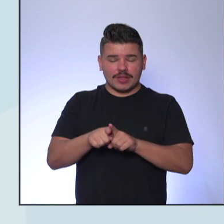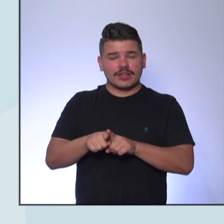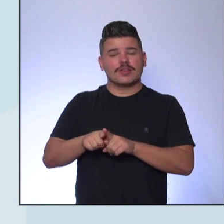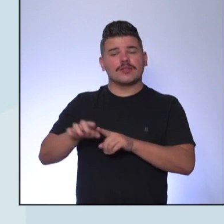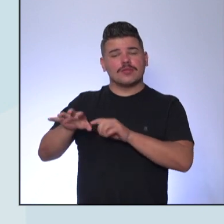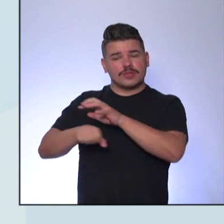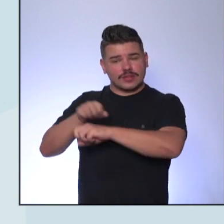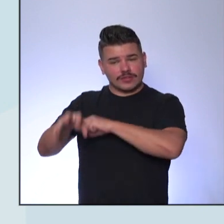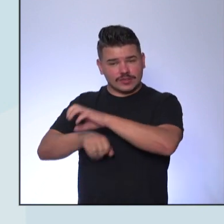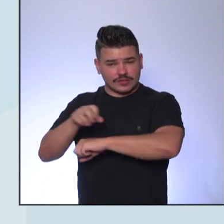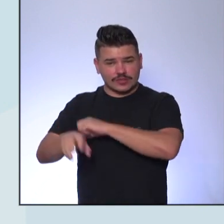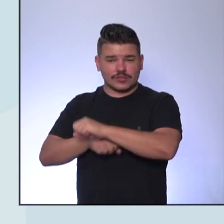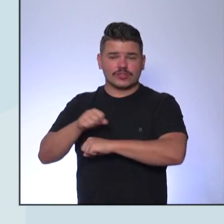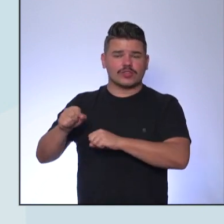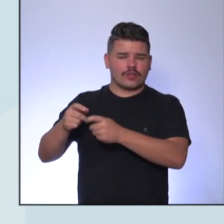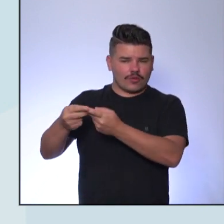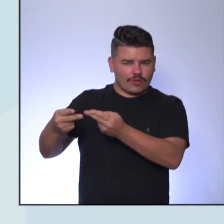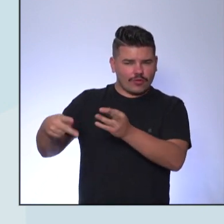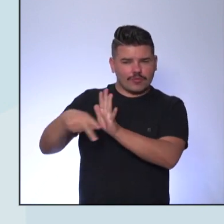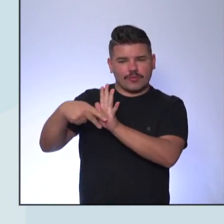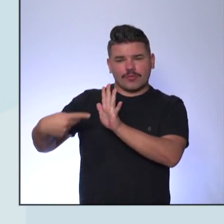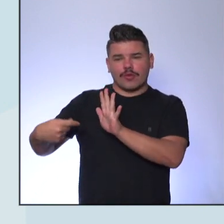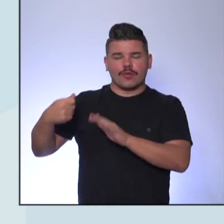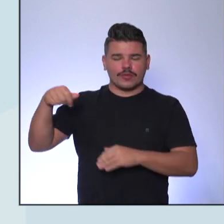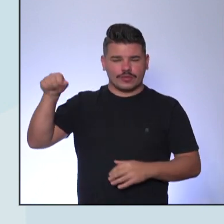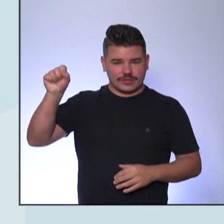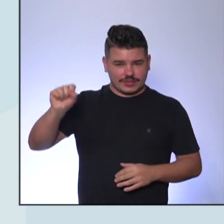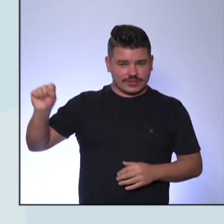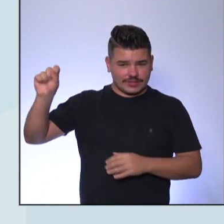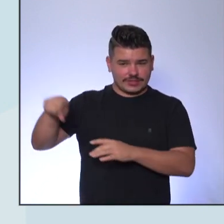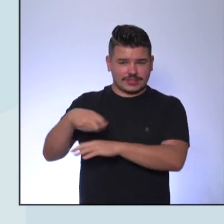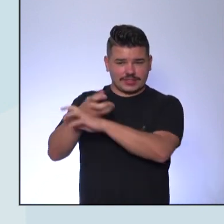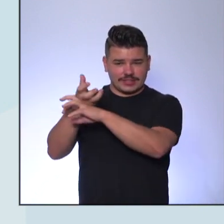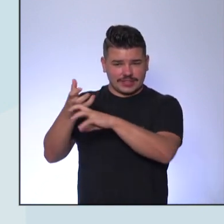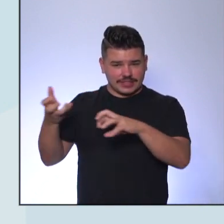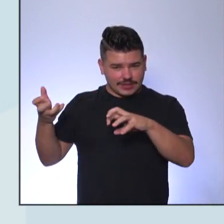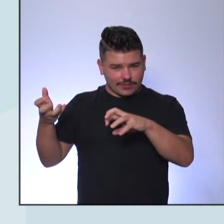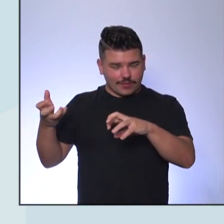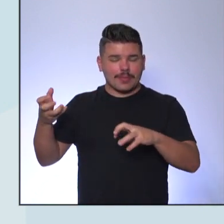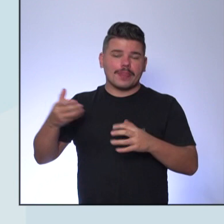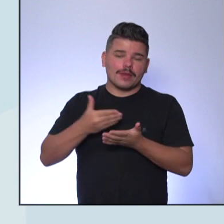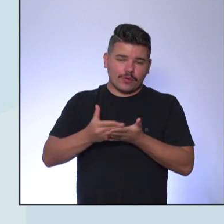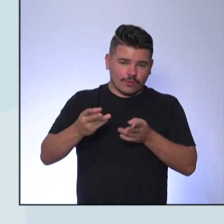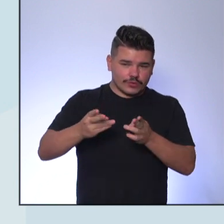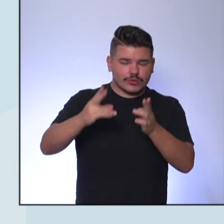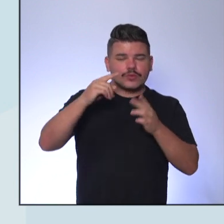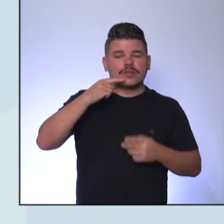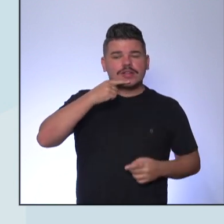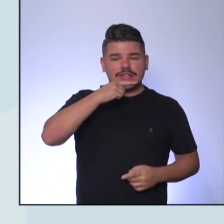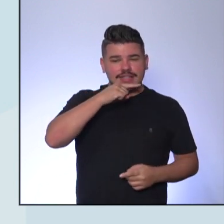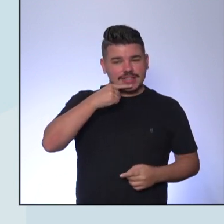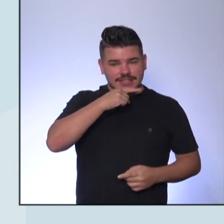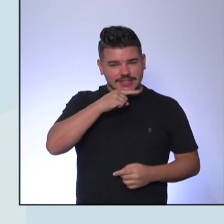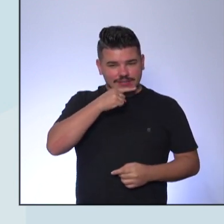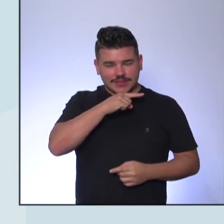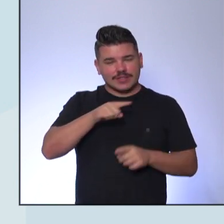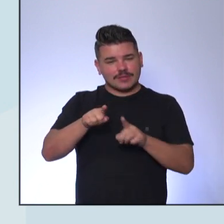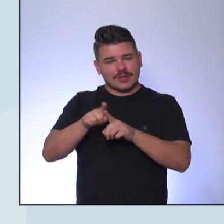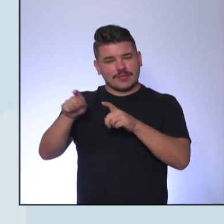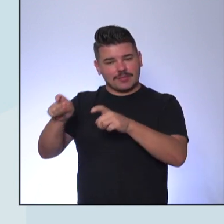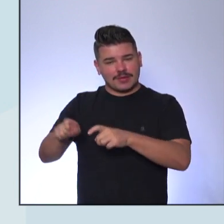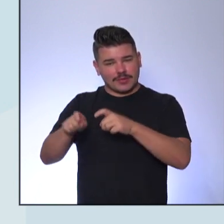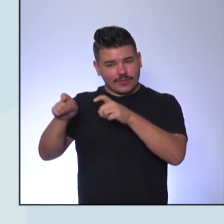do sertão. Continuando aí com a cana-de-açúcar e com a pecuária. Nesse momento, as principais vilas